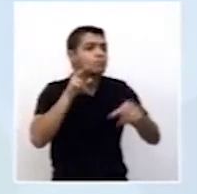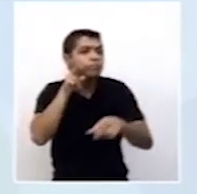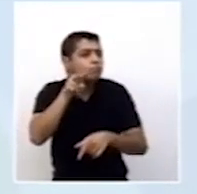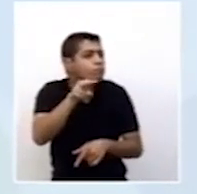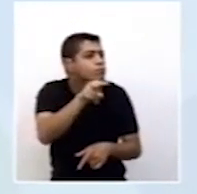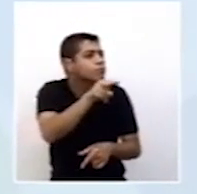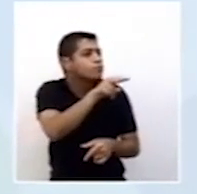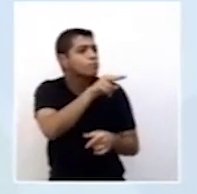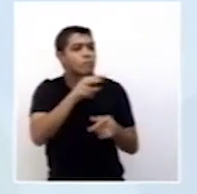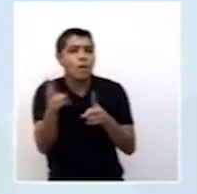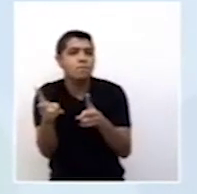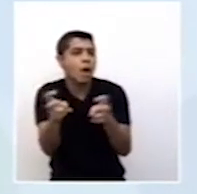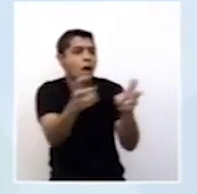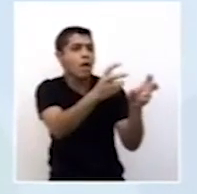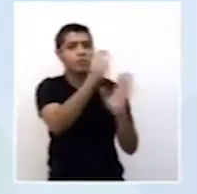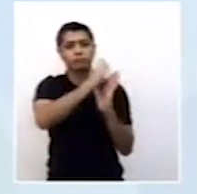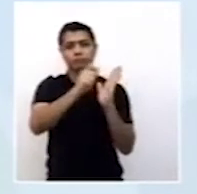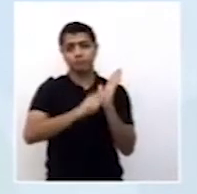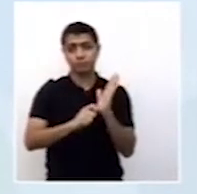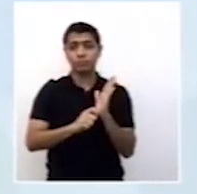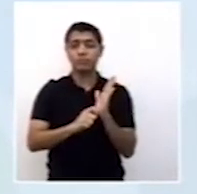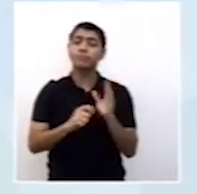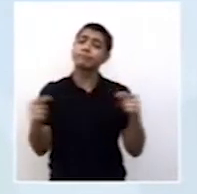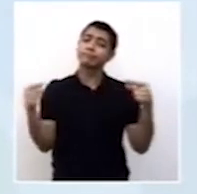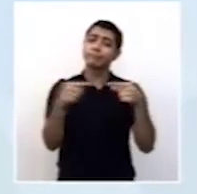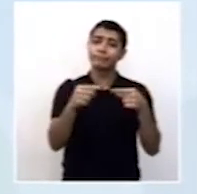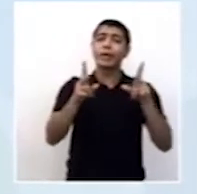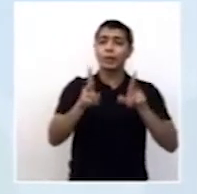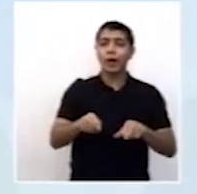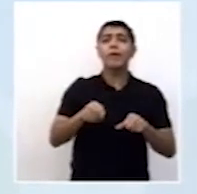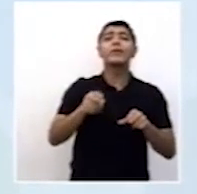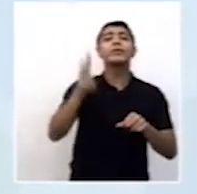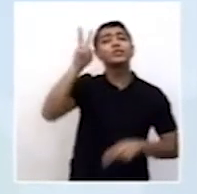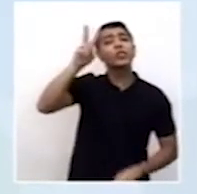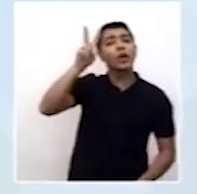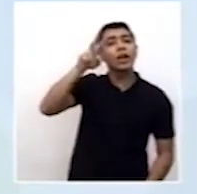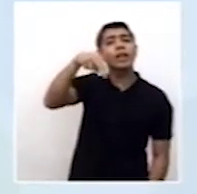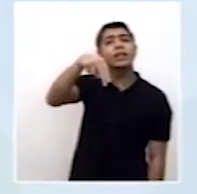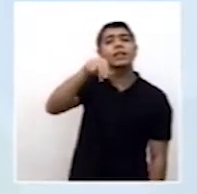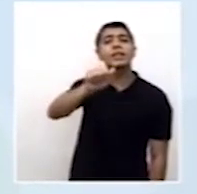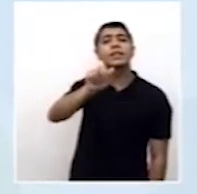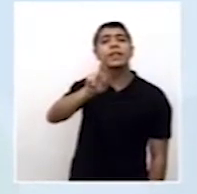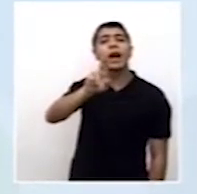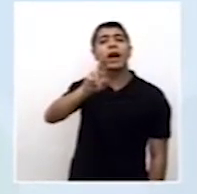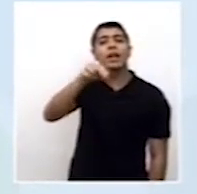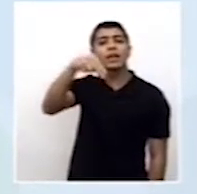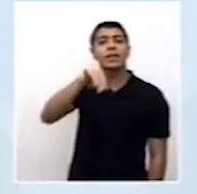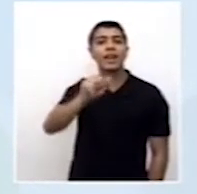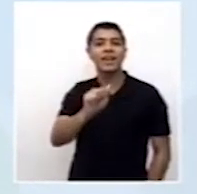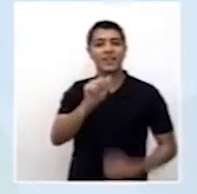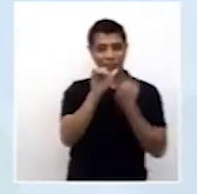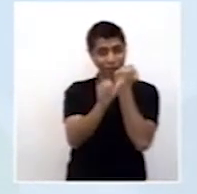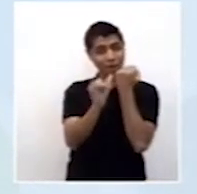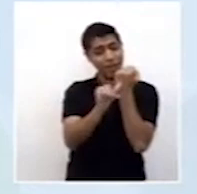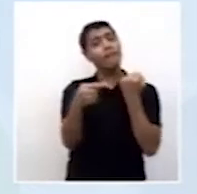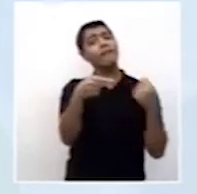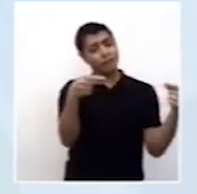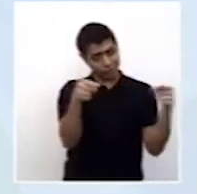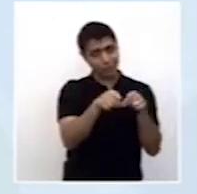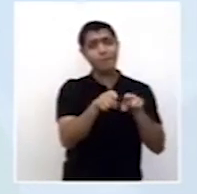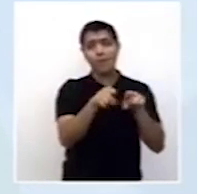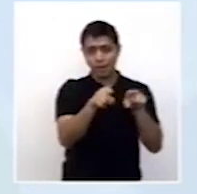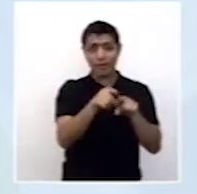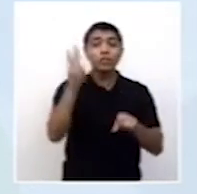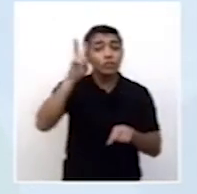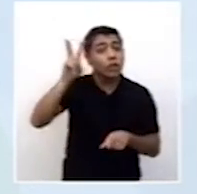um relato, né, daquele registro de tempo, mas é um outro formato. Com o passar do tempo, essa linguagem mudou.